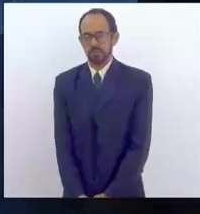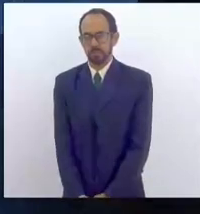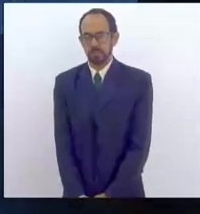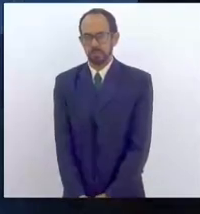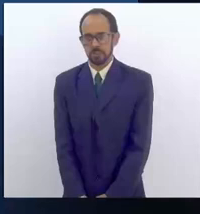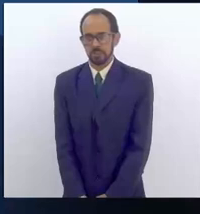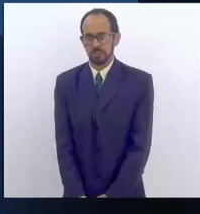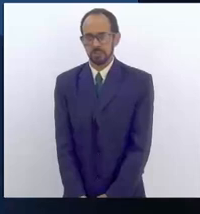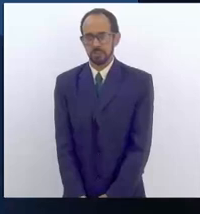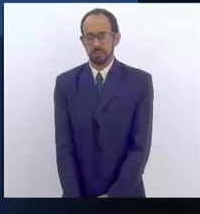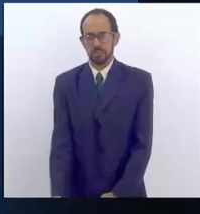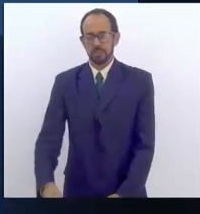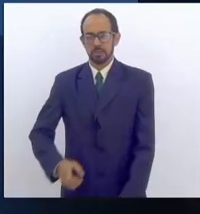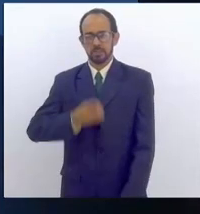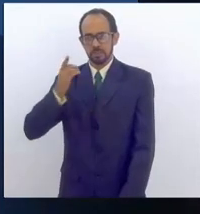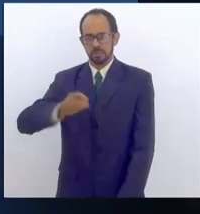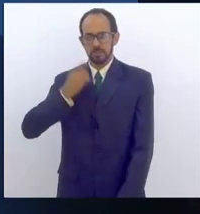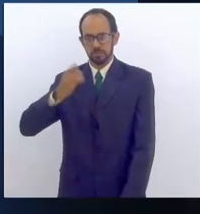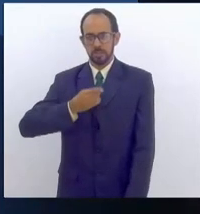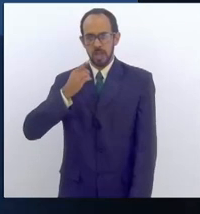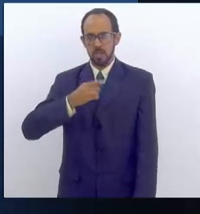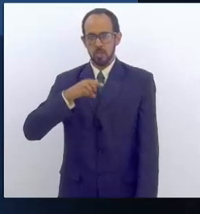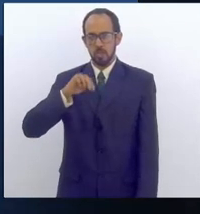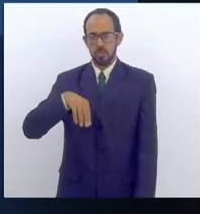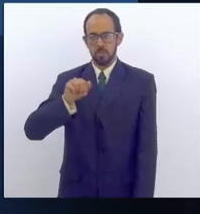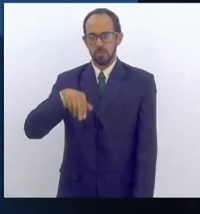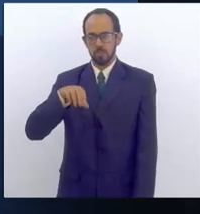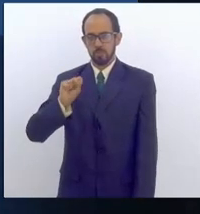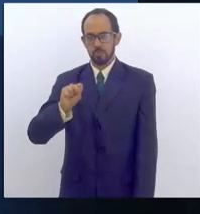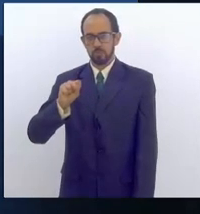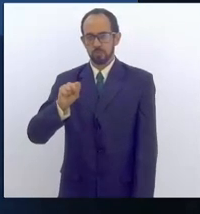Aê! Deputado Munir Neto.